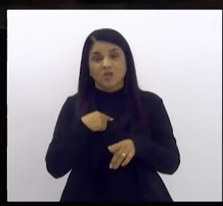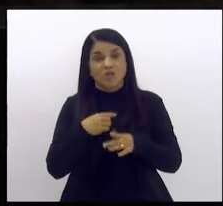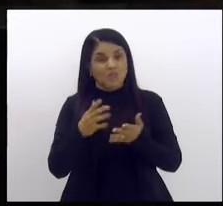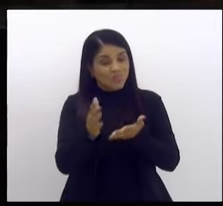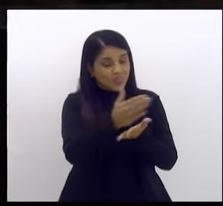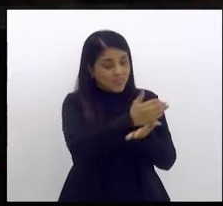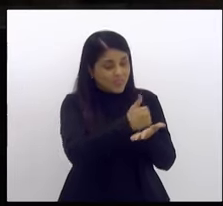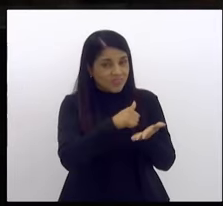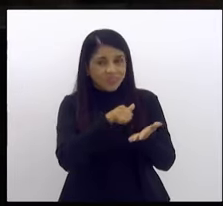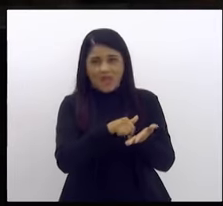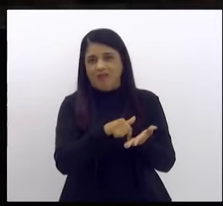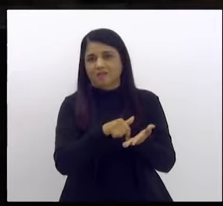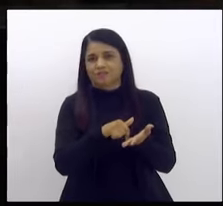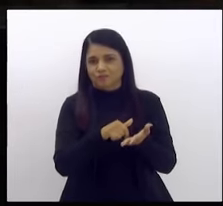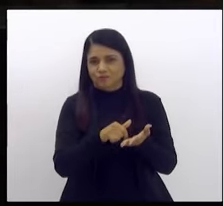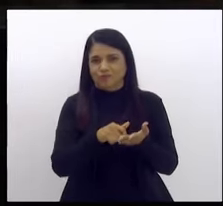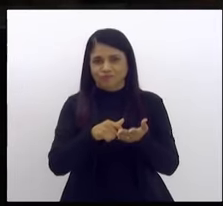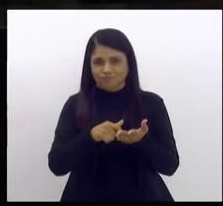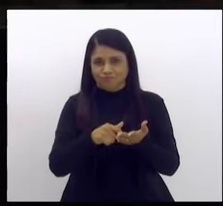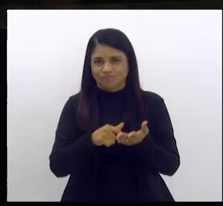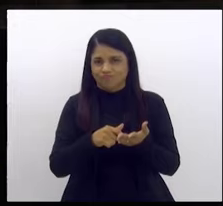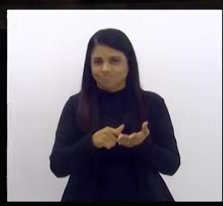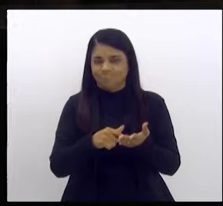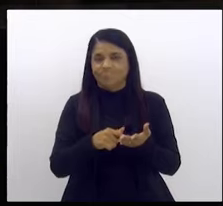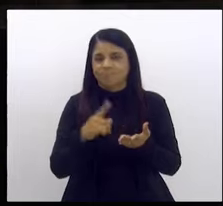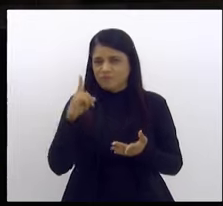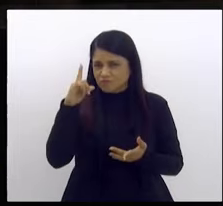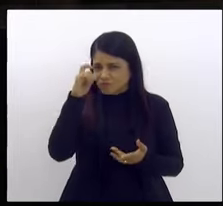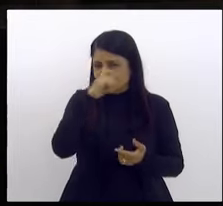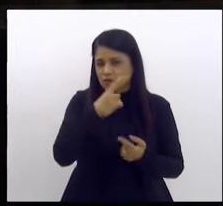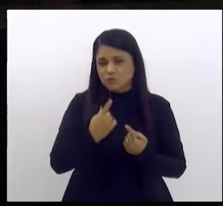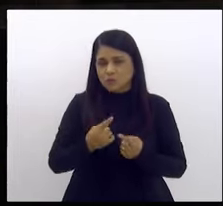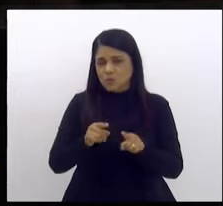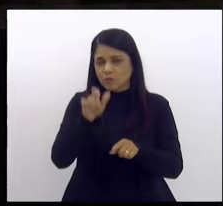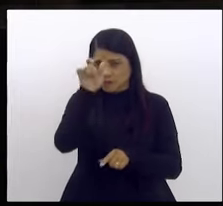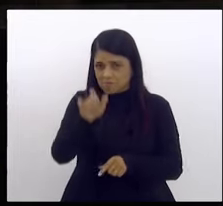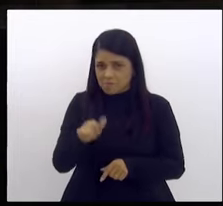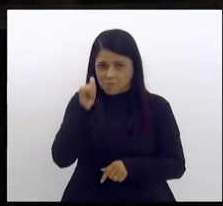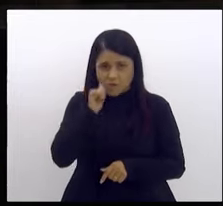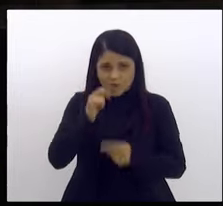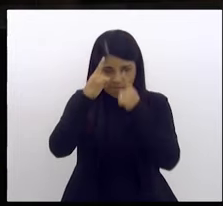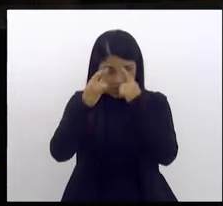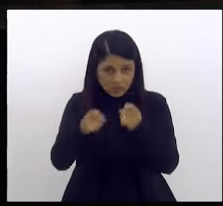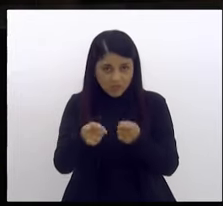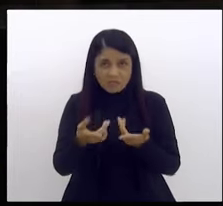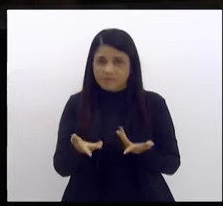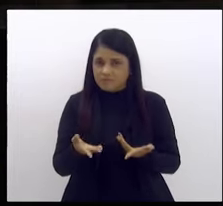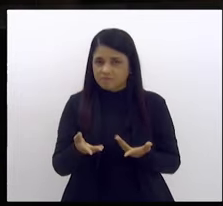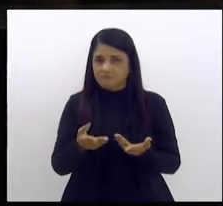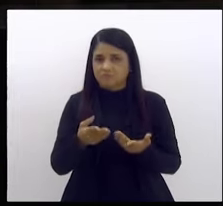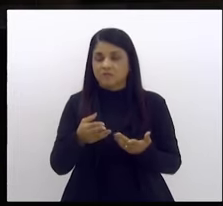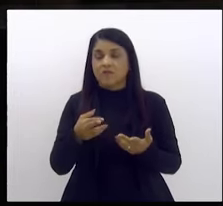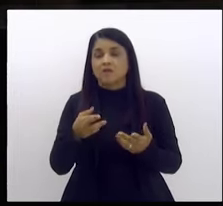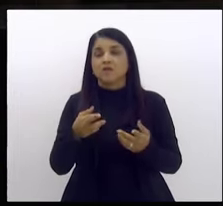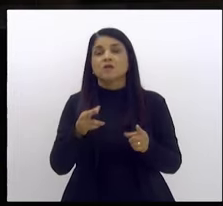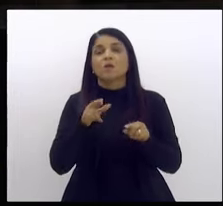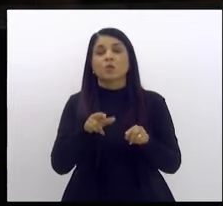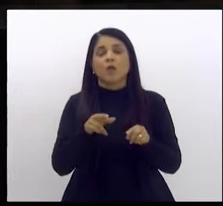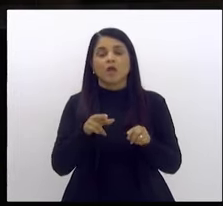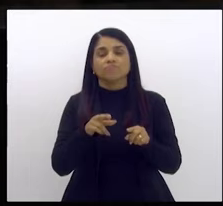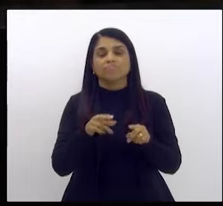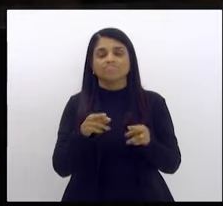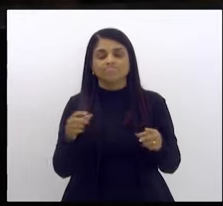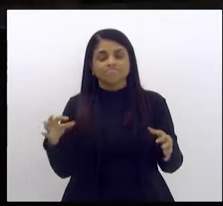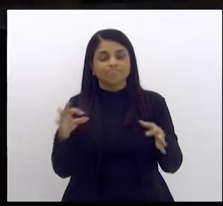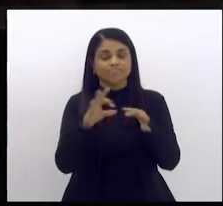muito cruel com relação à vida das nossas mulheres. Está diretamente relacionado a essa estrutura